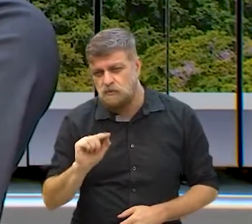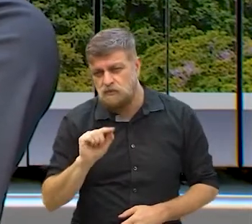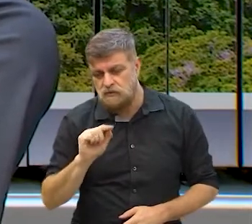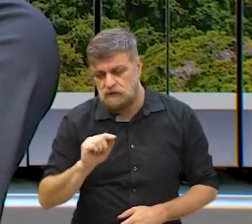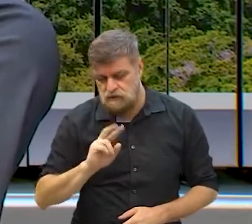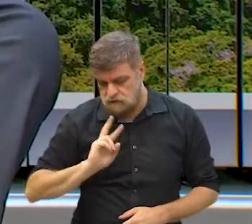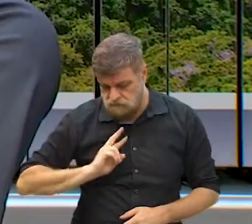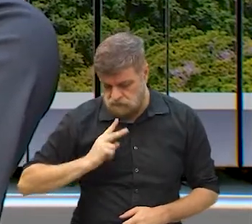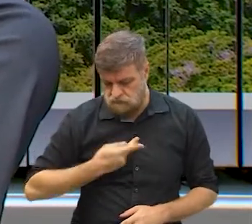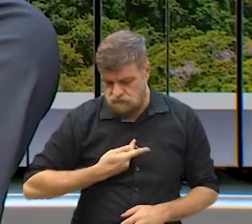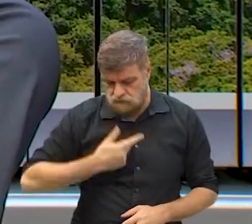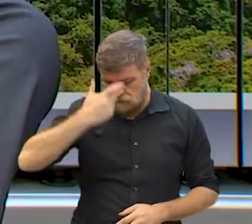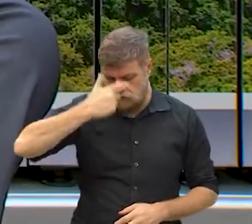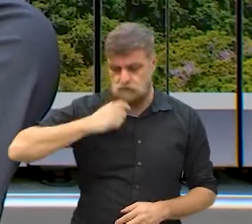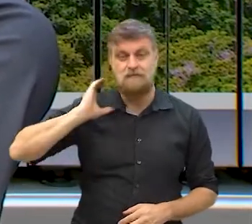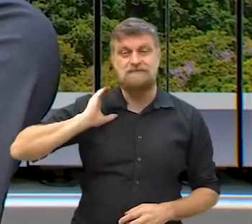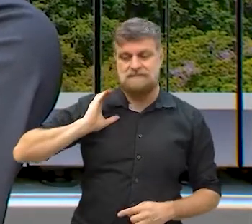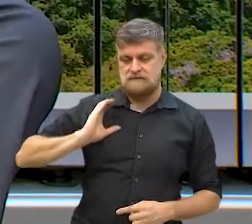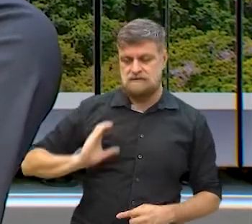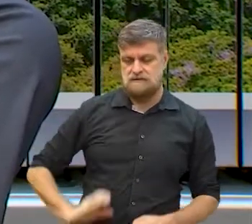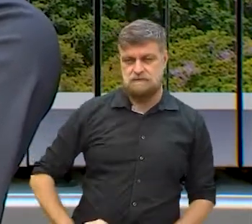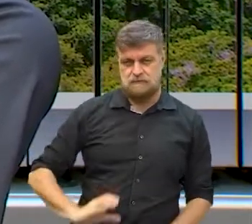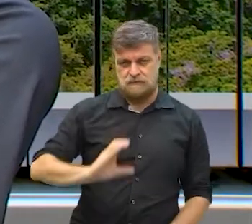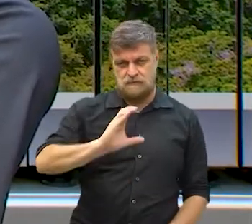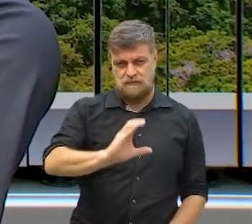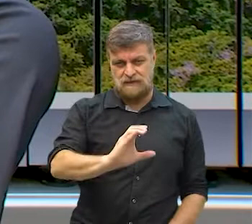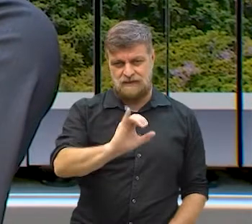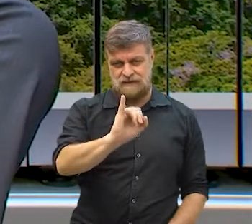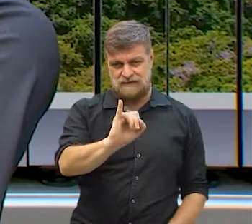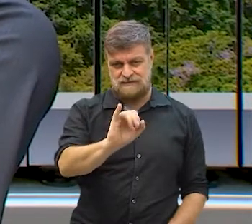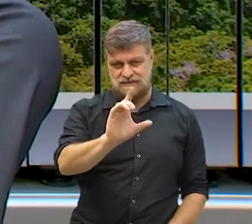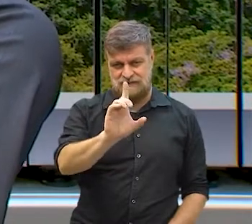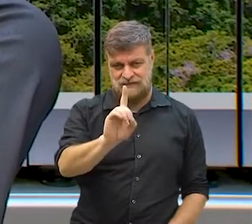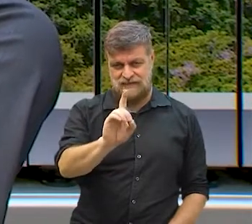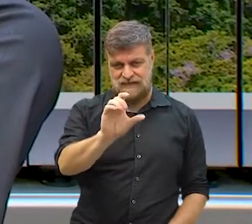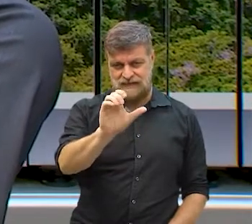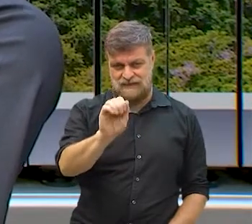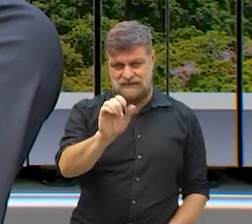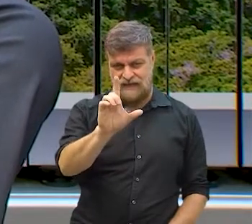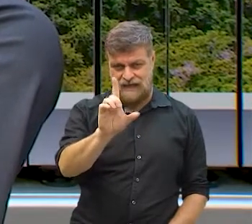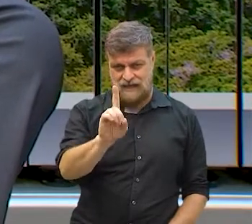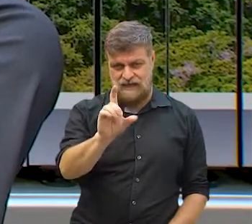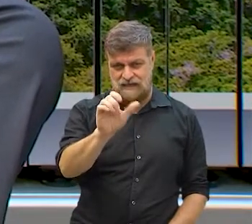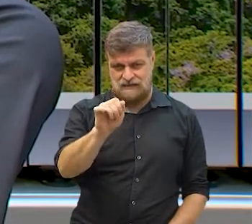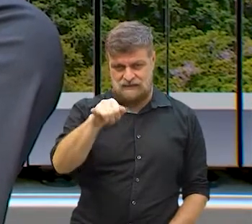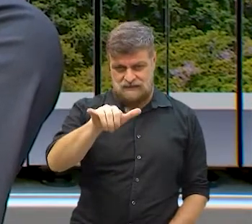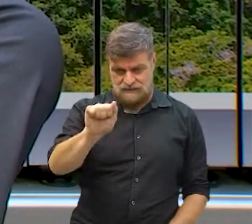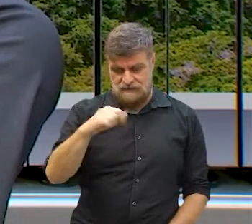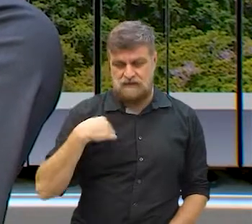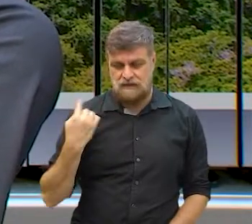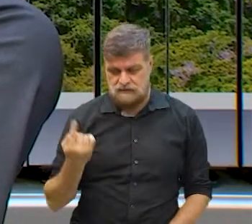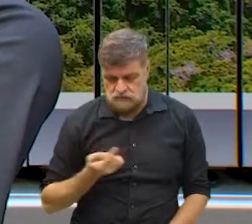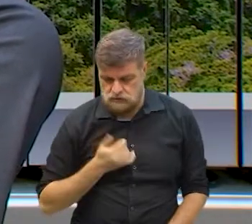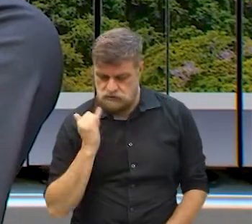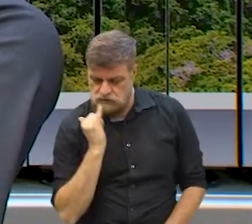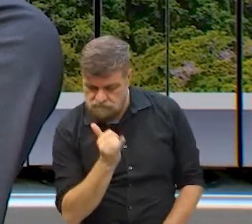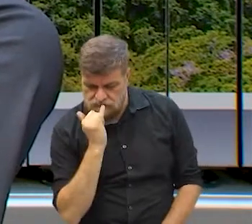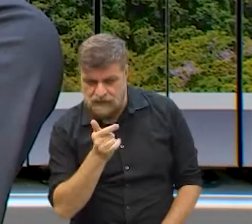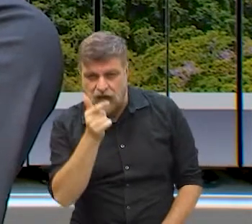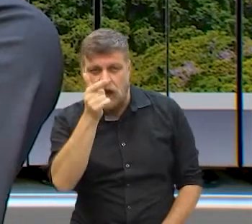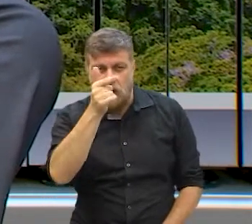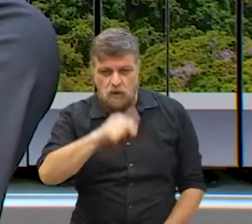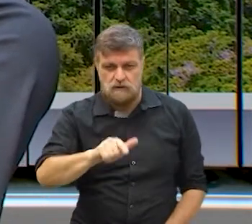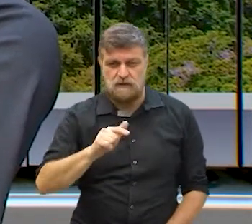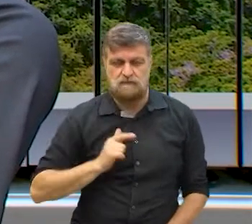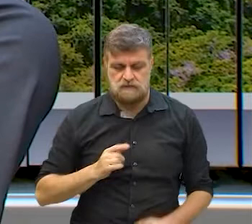esse sentimento e se transforme num cidadão. E cidadania, sim, a gente falar dessa questão, né, mais uma vez, que a